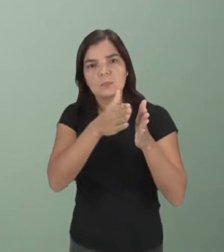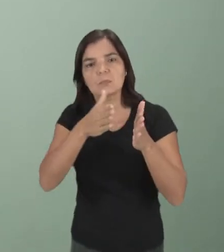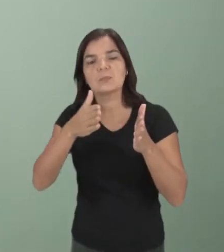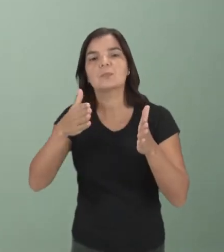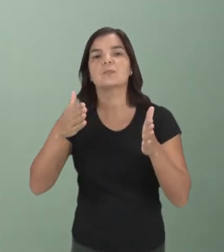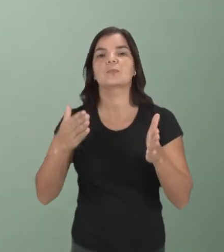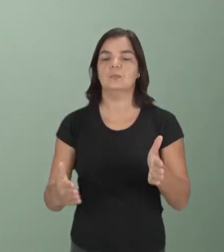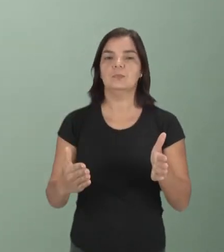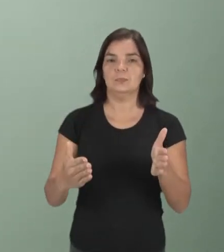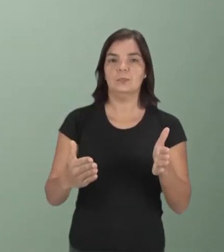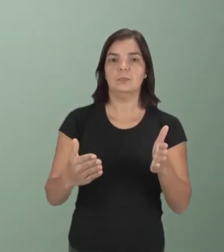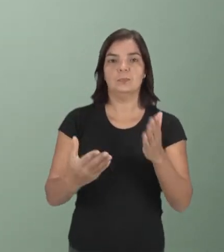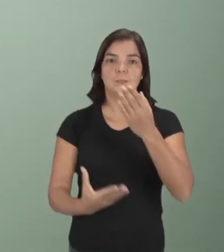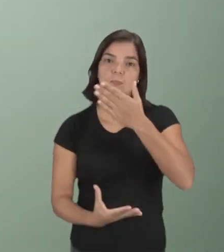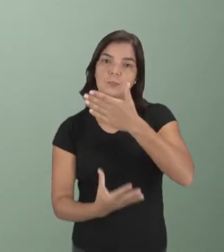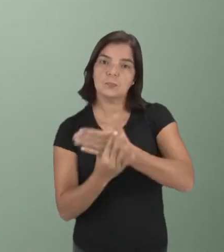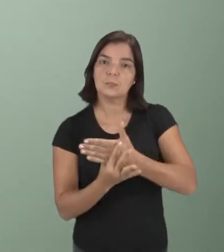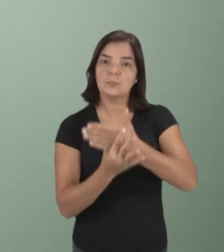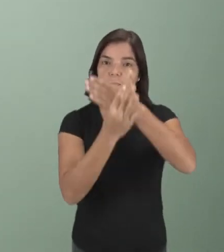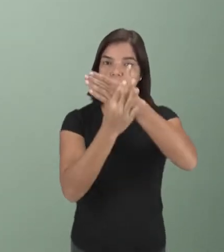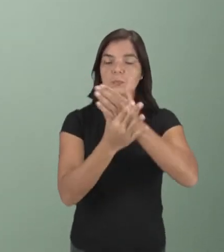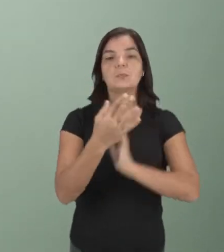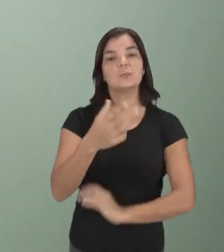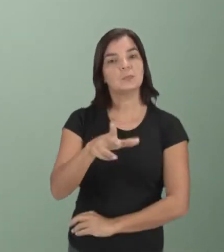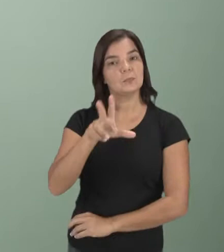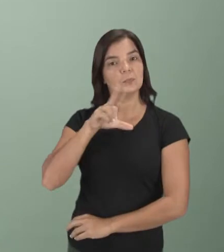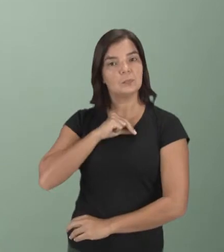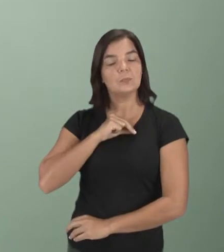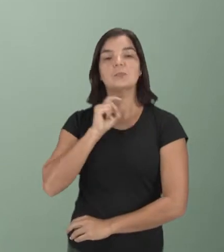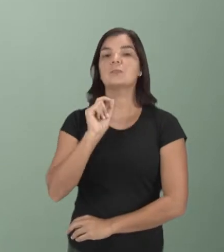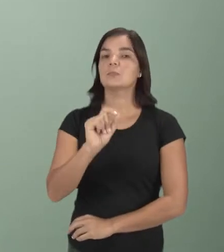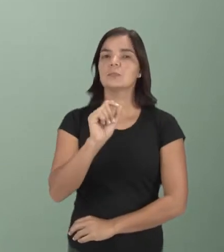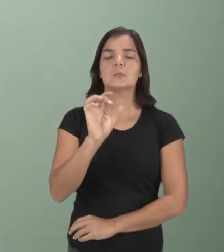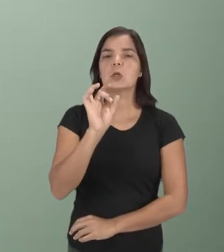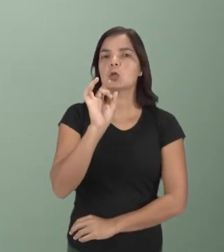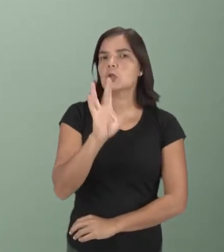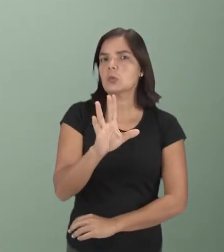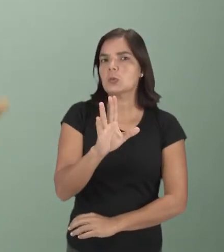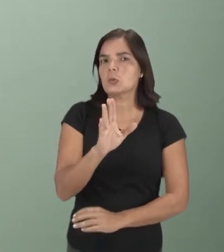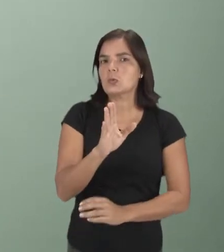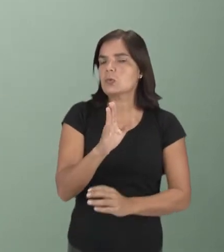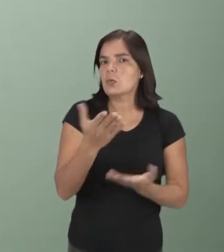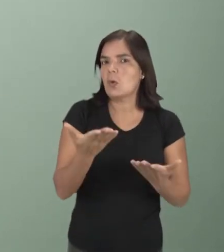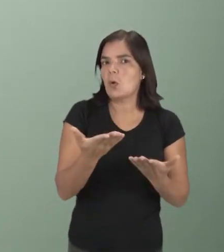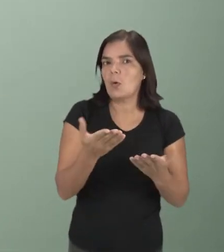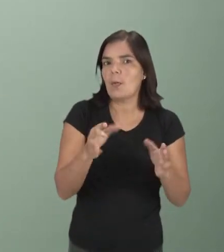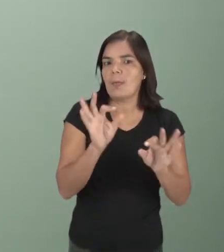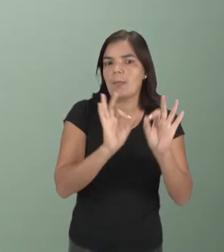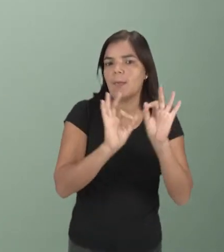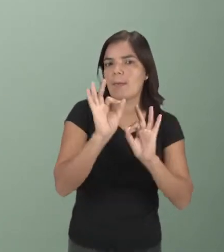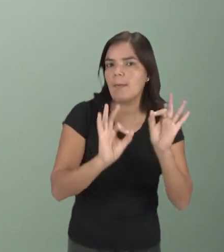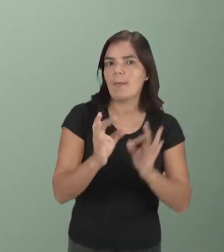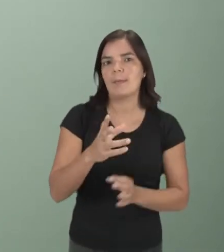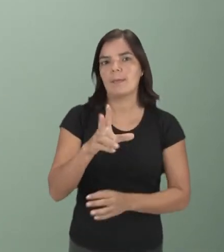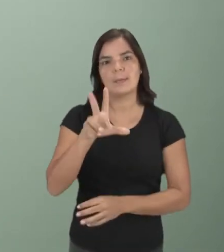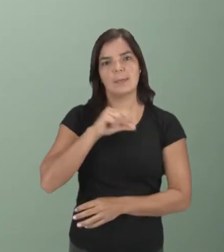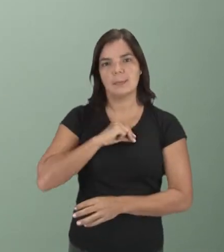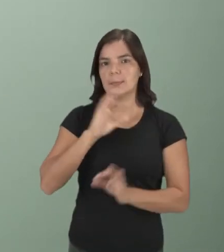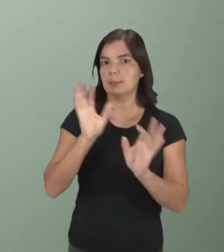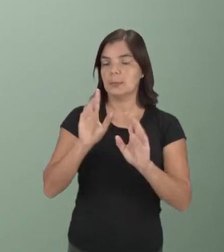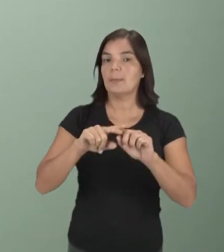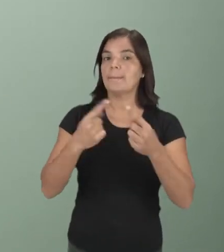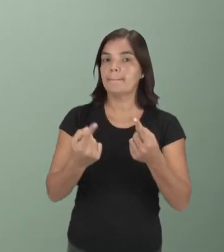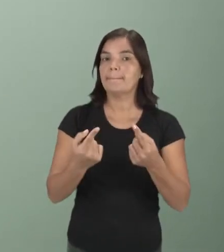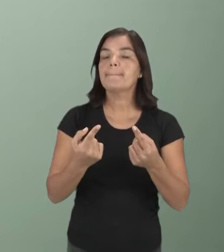trajetória do realismo em Portugal não foi nenhuma obra portuguesa nesse momento.